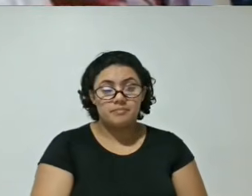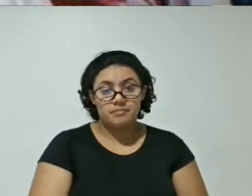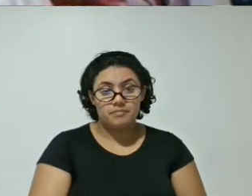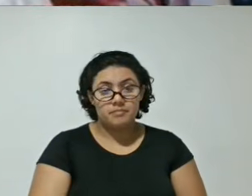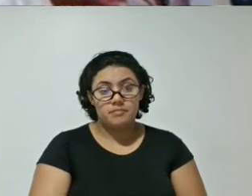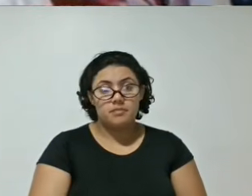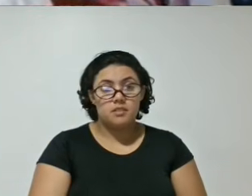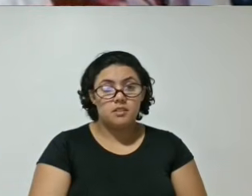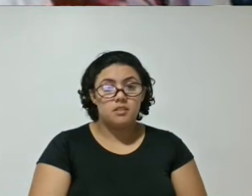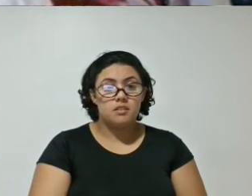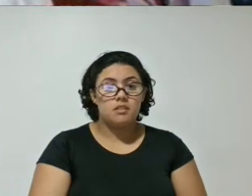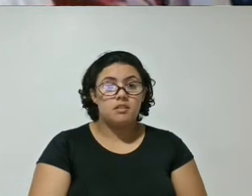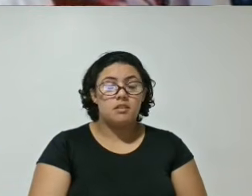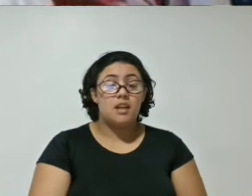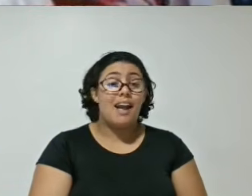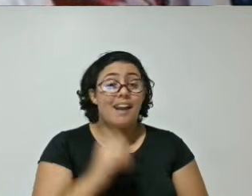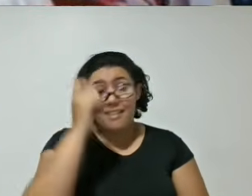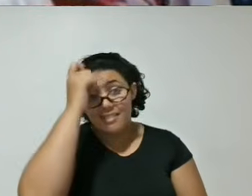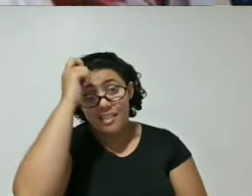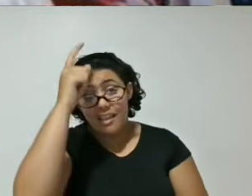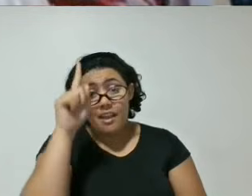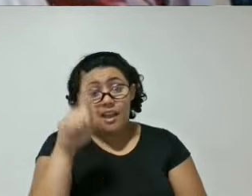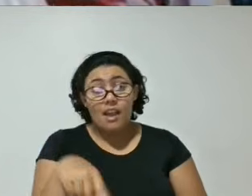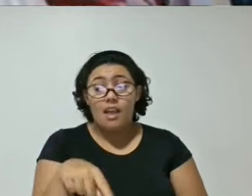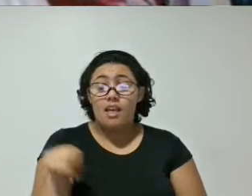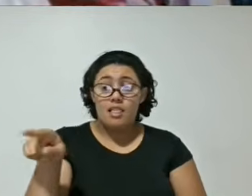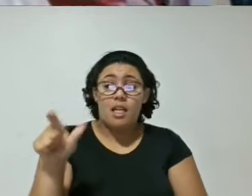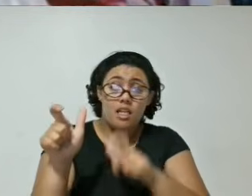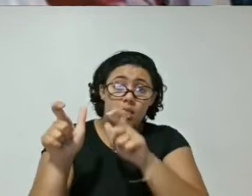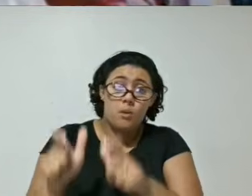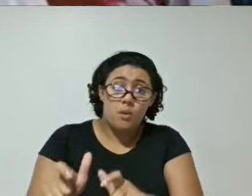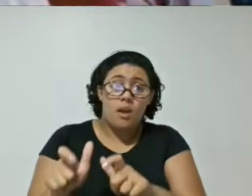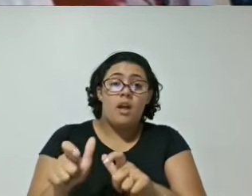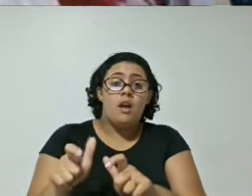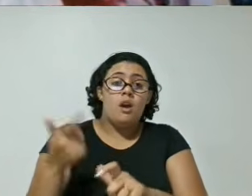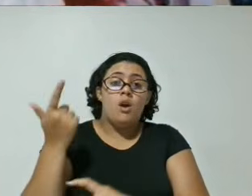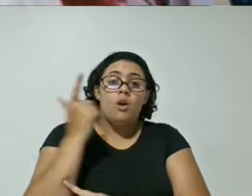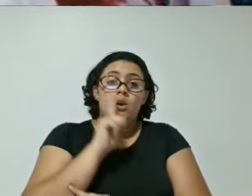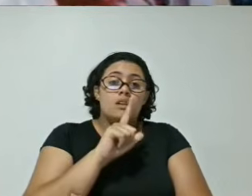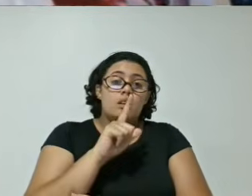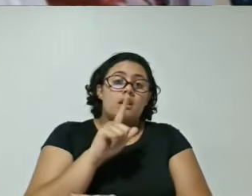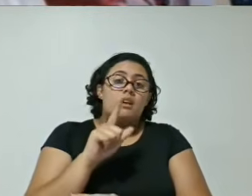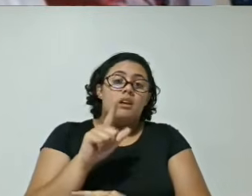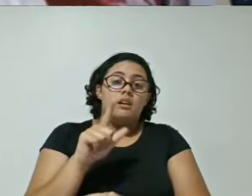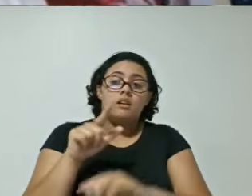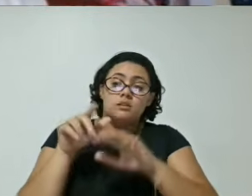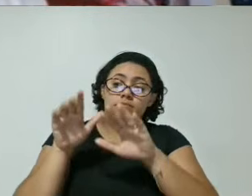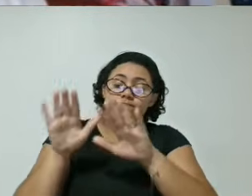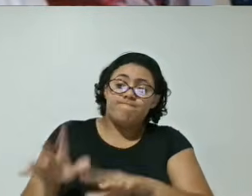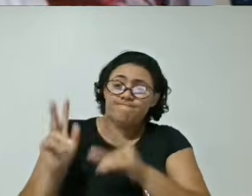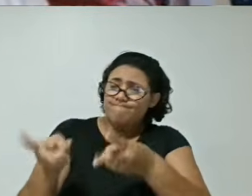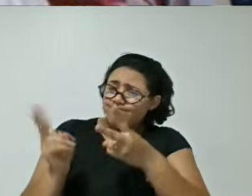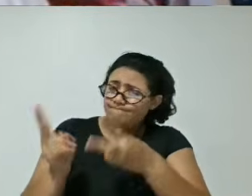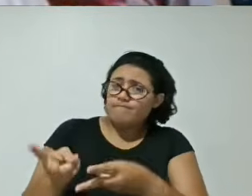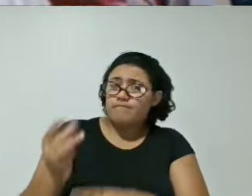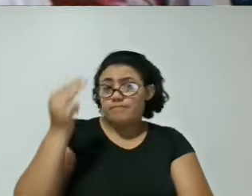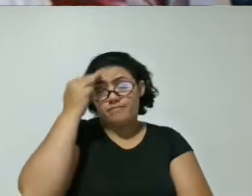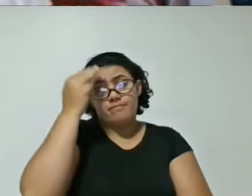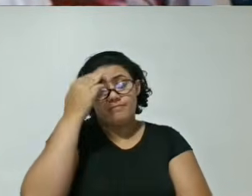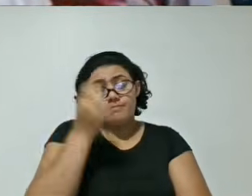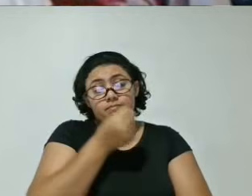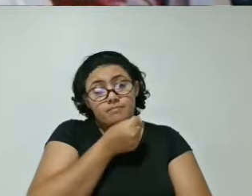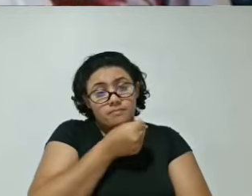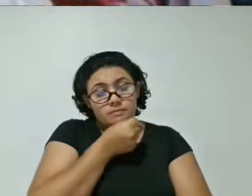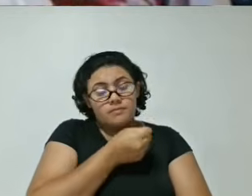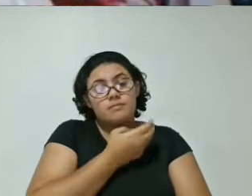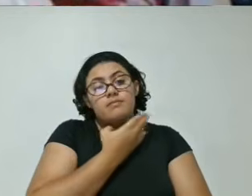que ele fosse um espaço permanente de coleta de memória oral. Aquela coisa Thompson mesmo, assim,